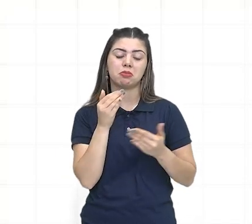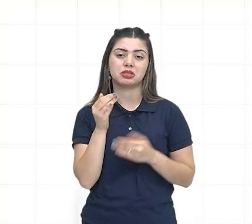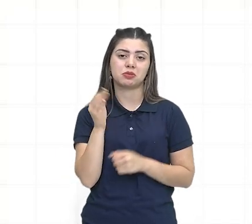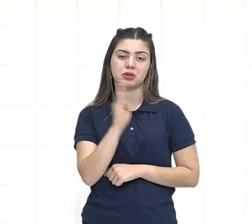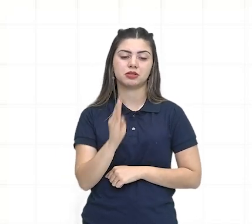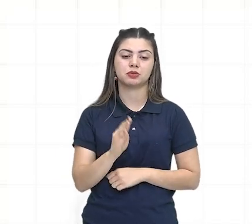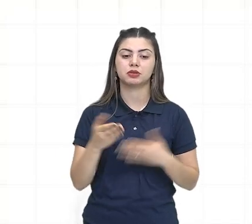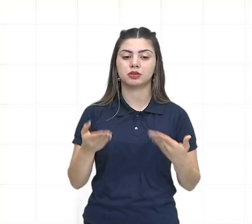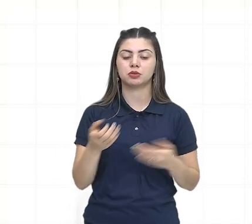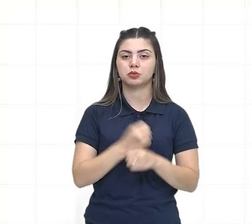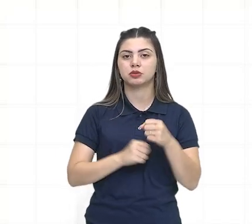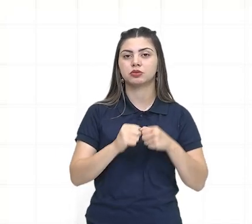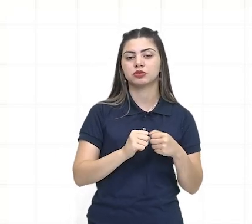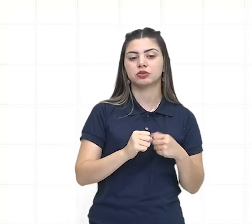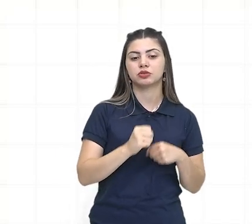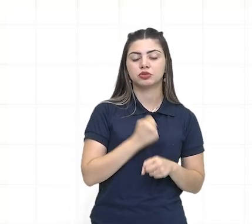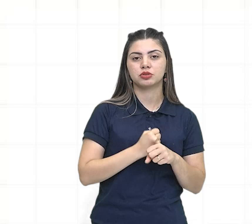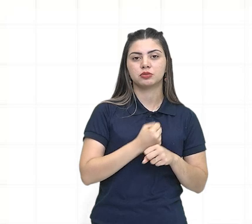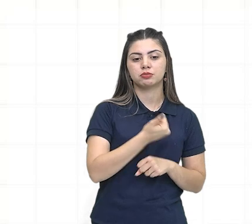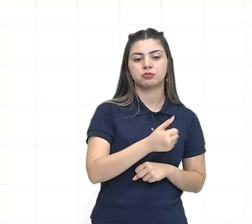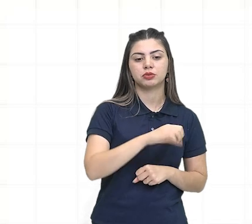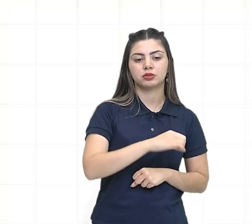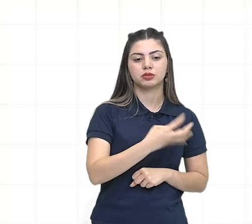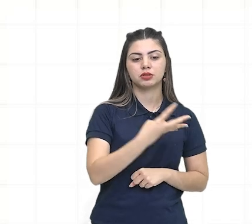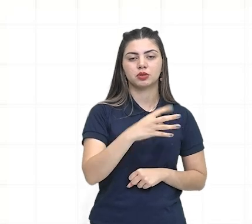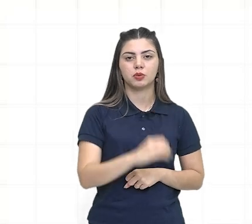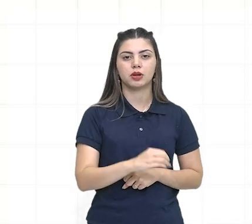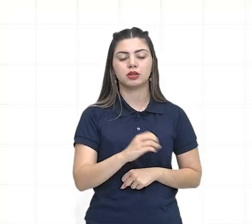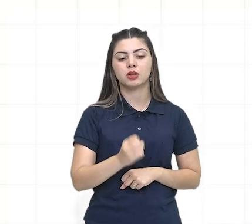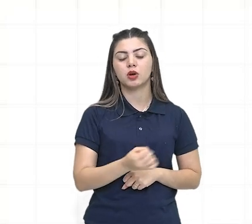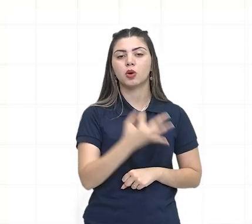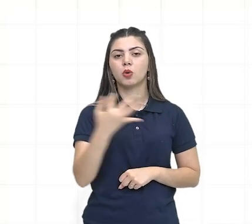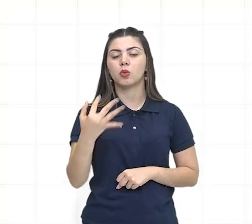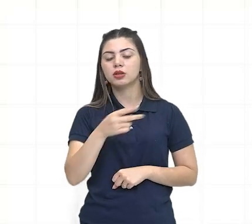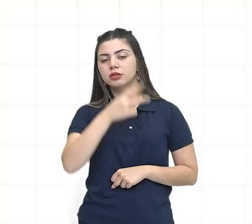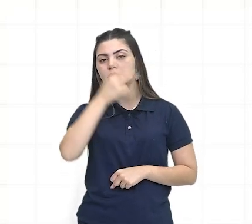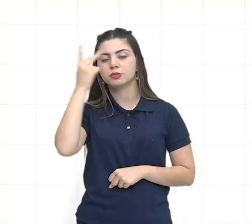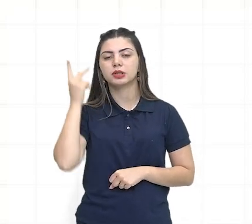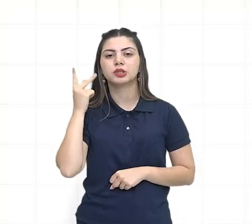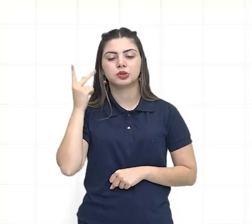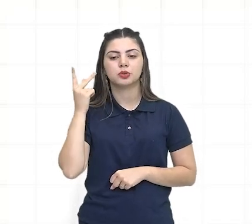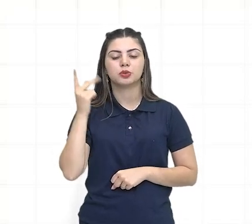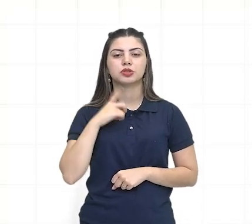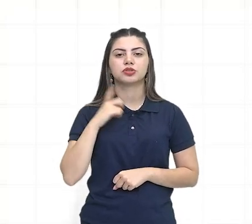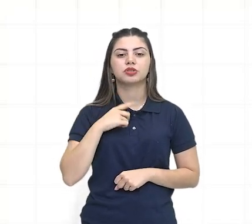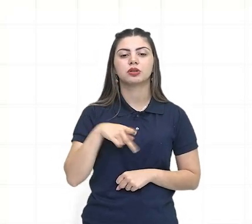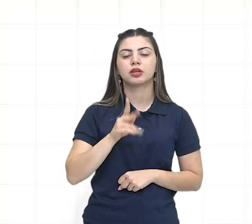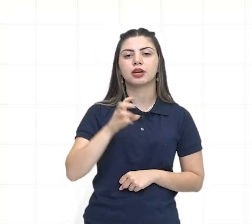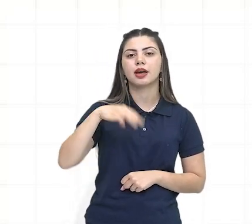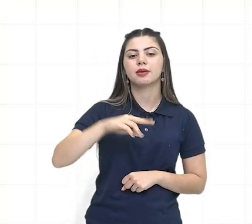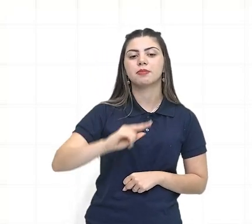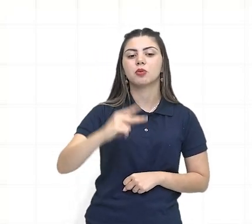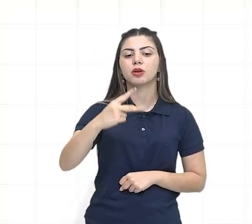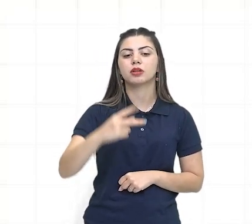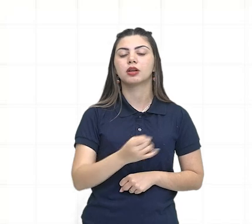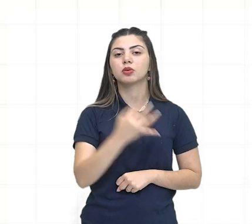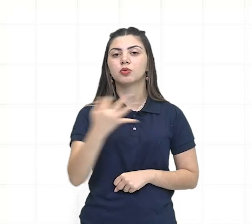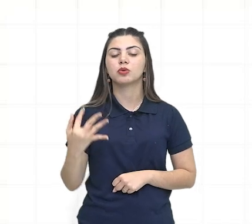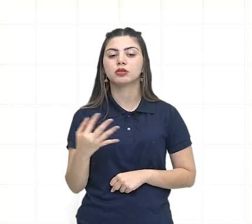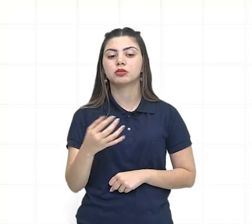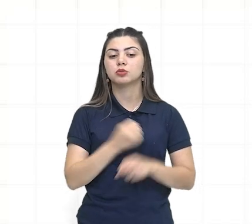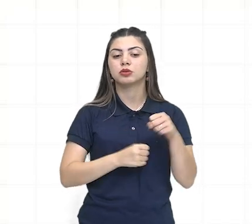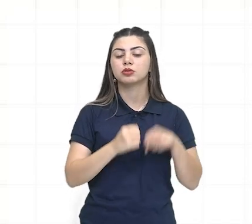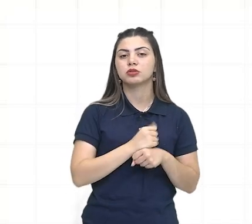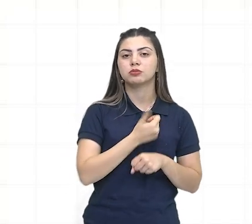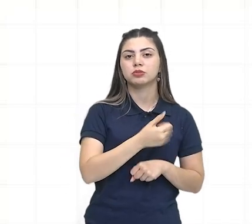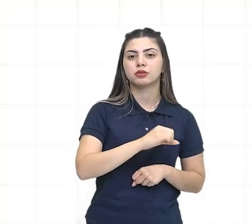em 1940, a densidade era o quê? Quantas pessoas tinham por quilômetro quadrado? Em